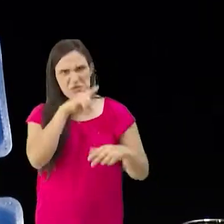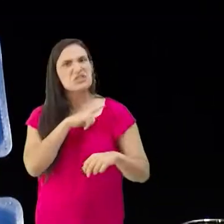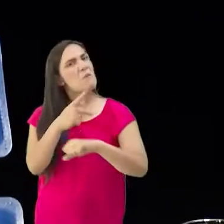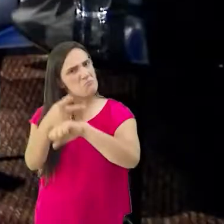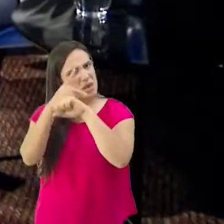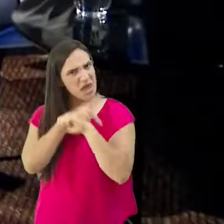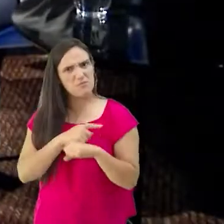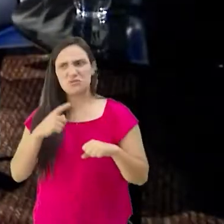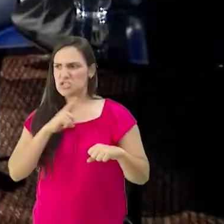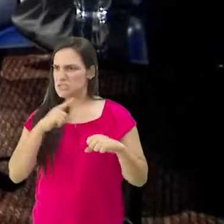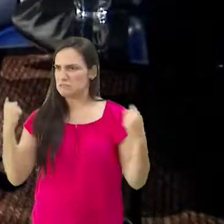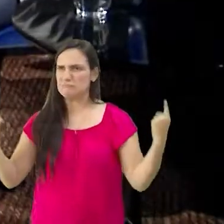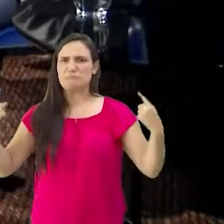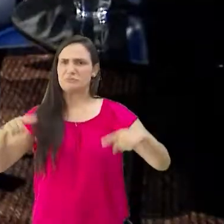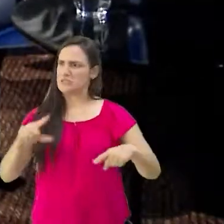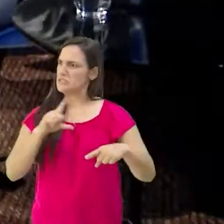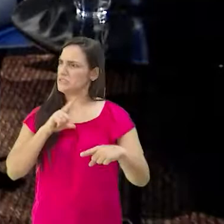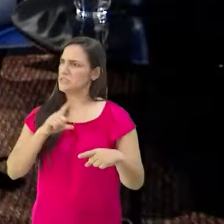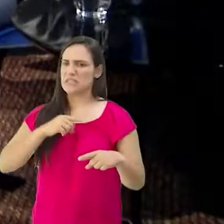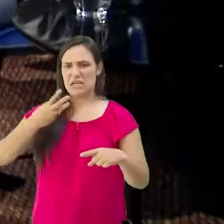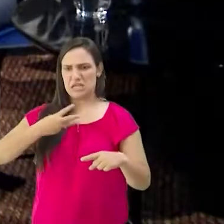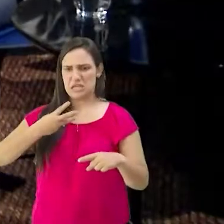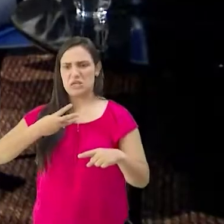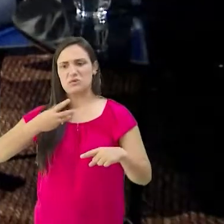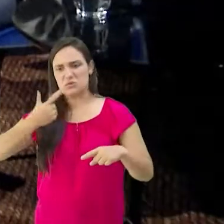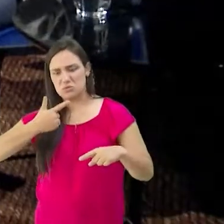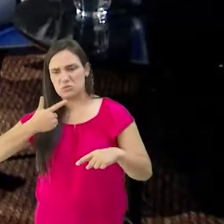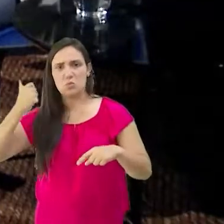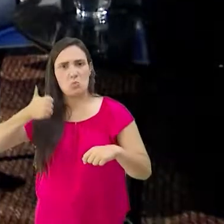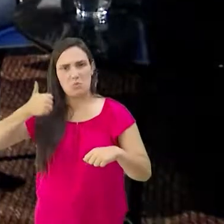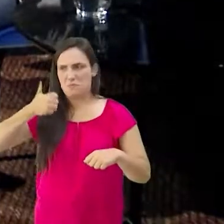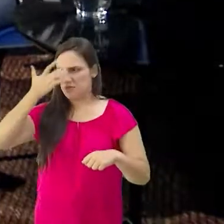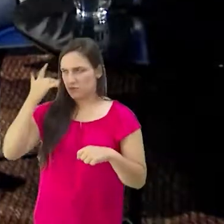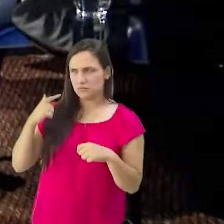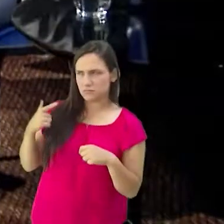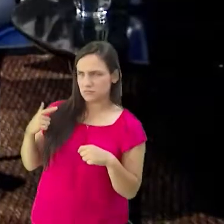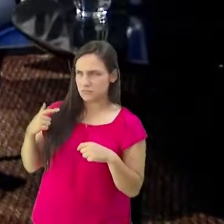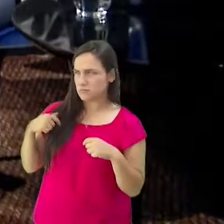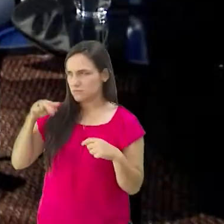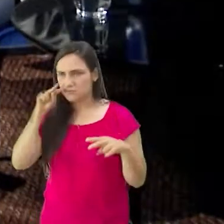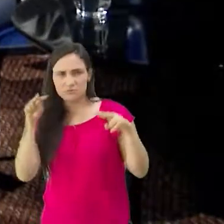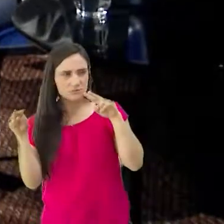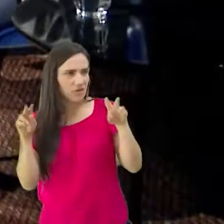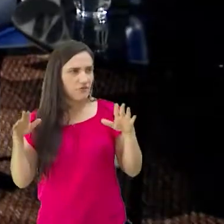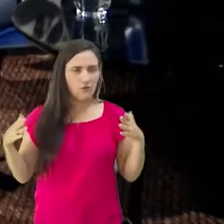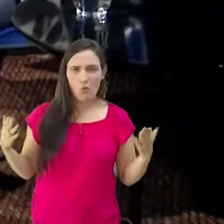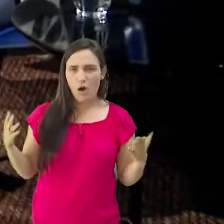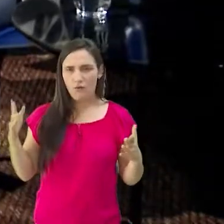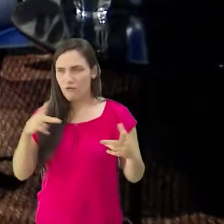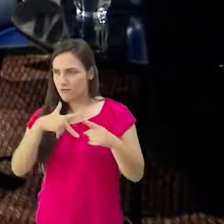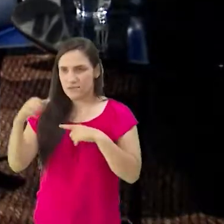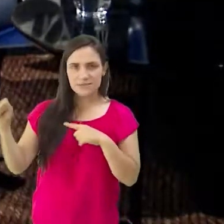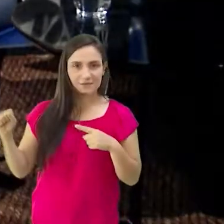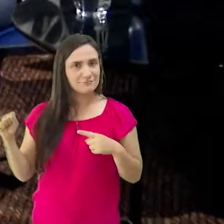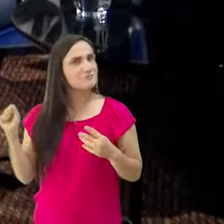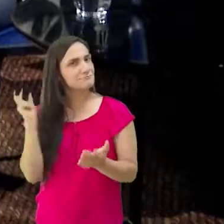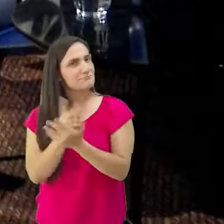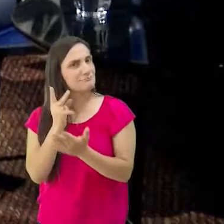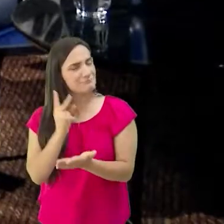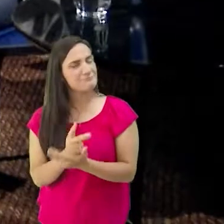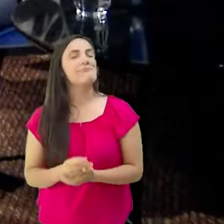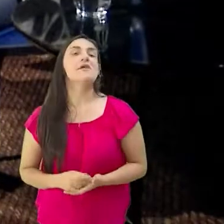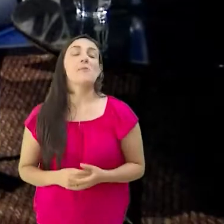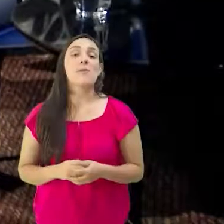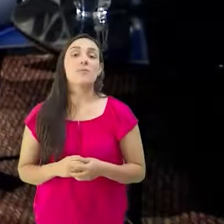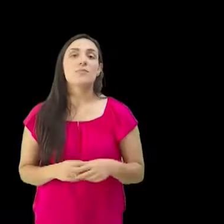os festivais, né? Cara, era torcida organizada. Né? Era o clima era clima de final de Copa, de né? Guerra, era. E